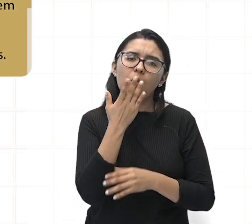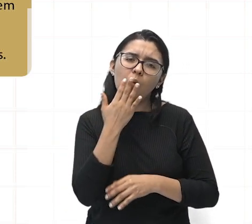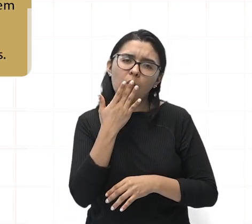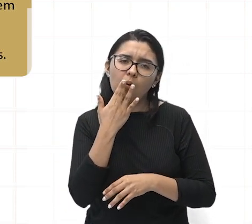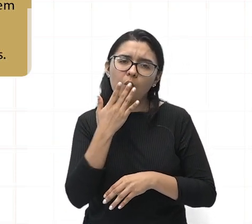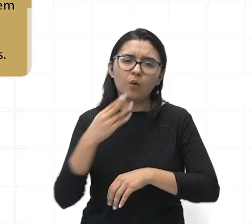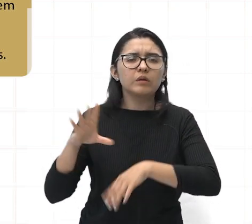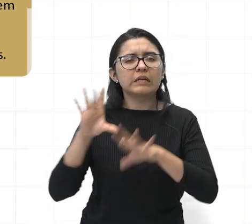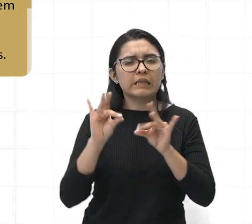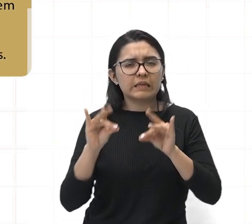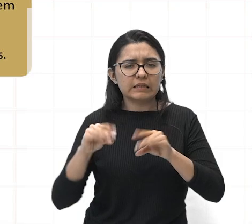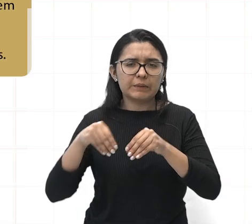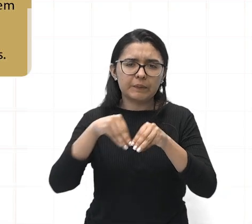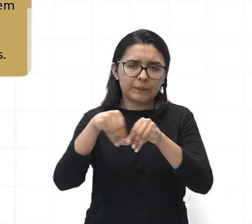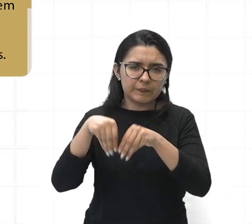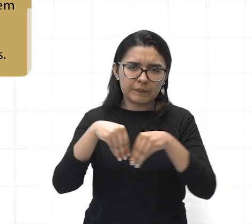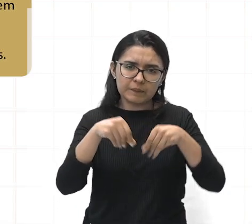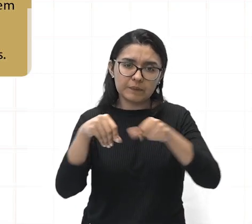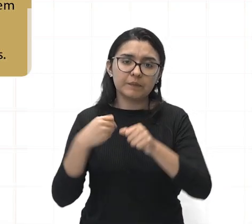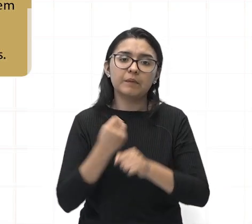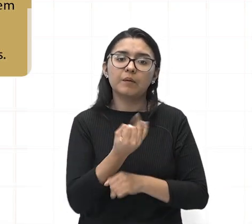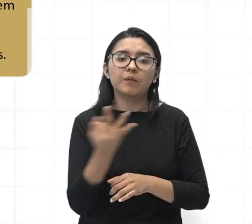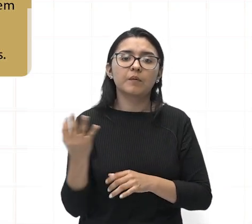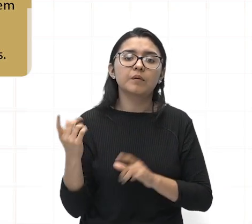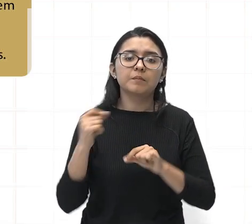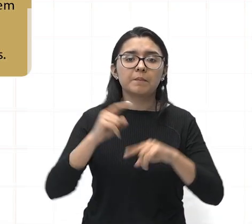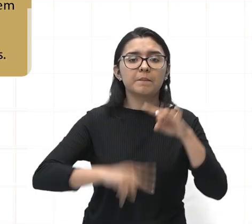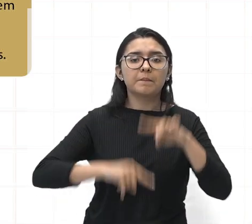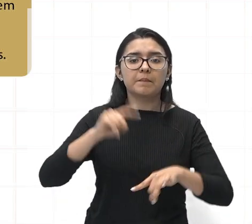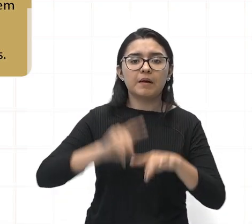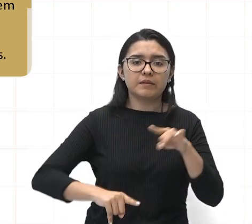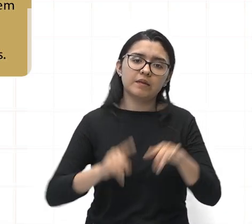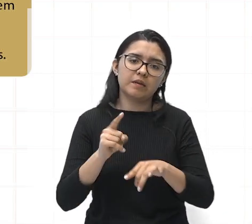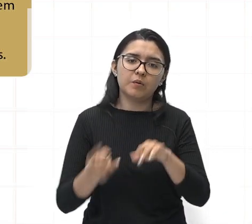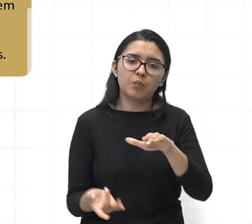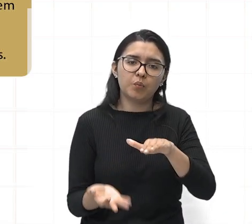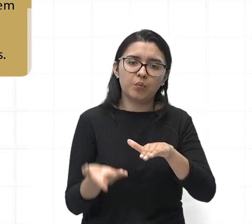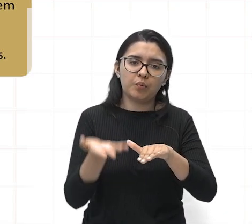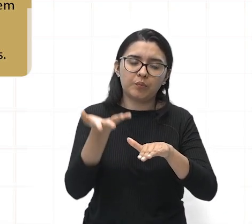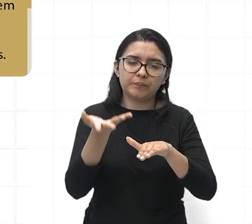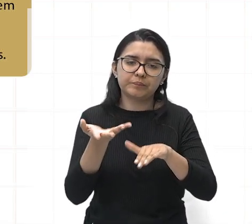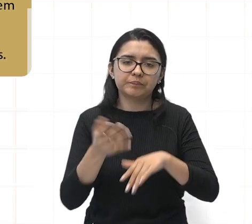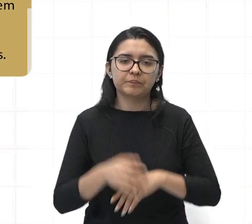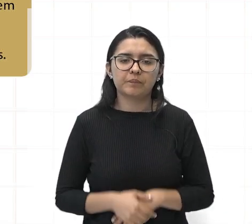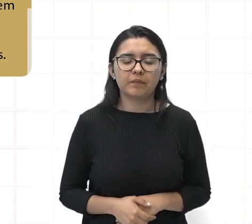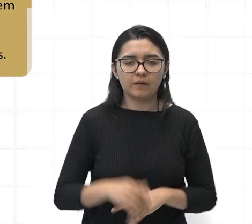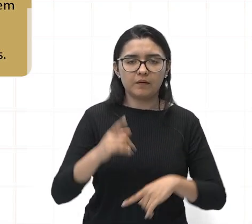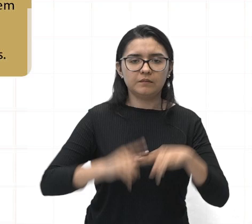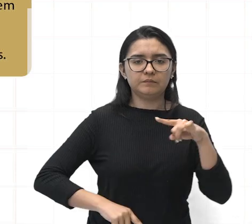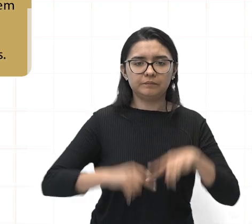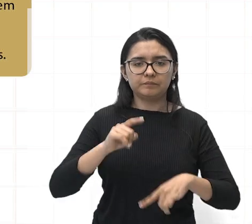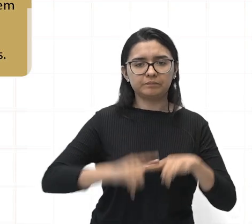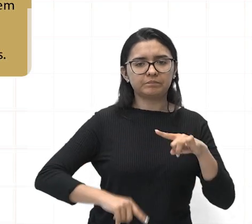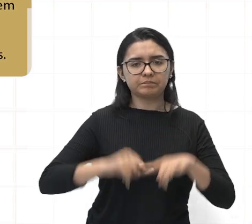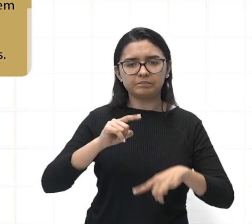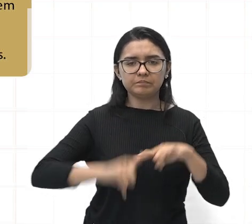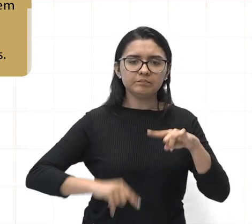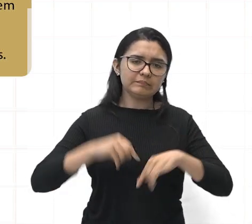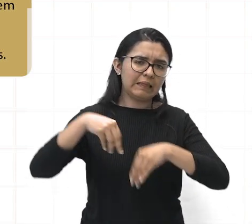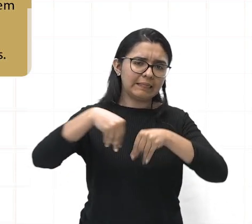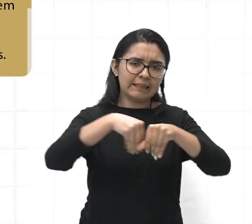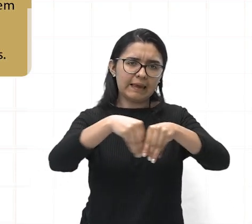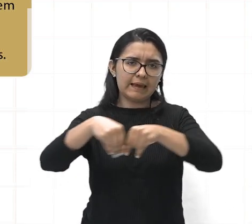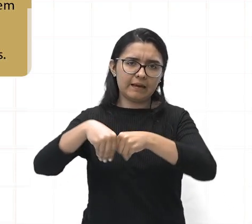eles têm essa coloração devido à grande quantidade de material em suspensão, ou seja, a grande quantidade de sedimentos que